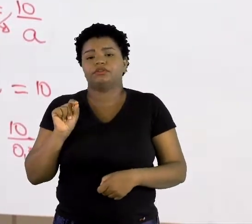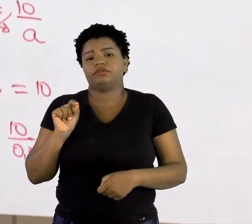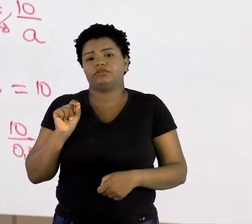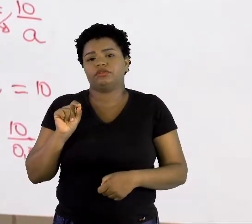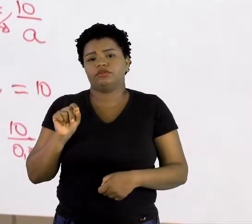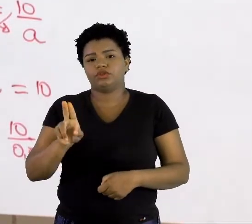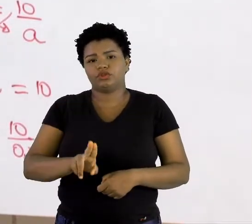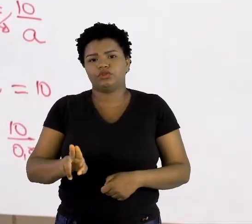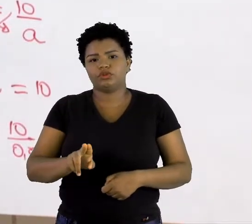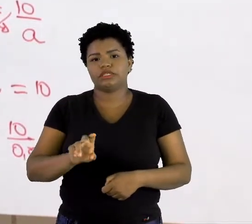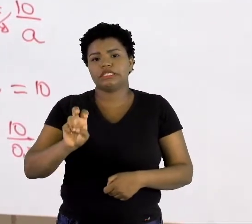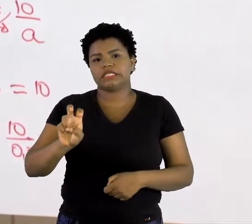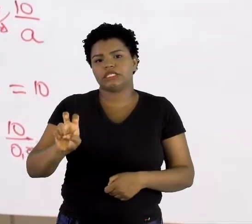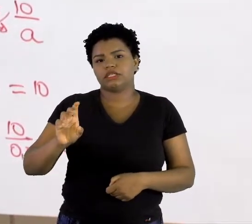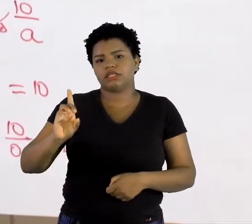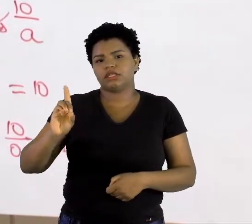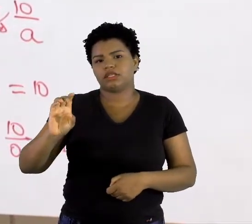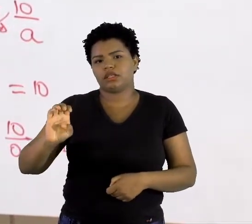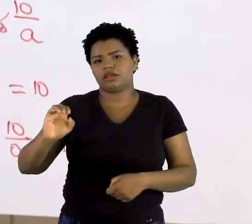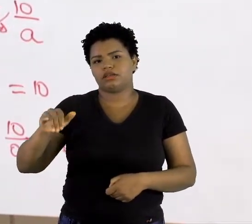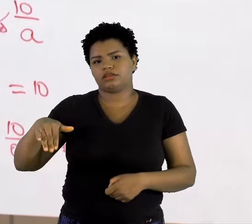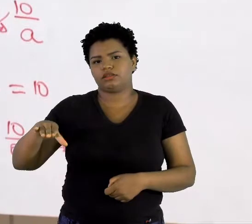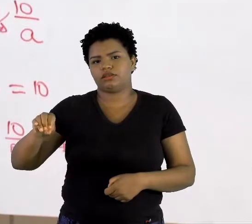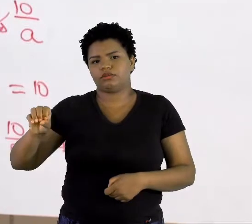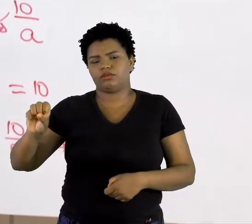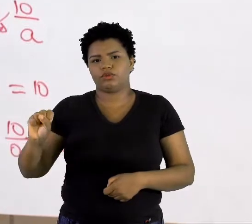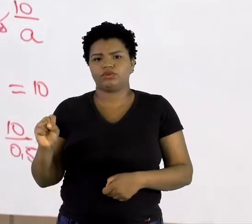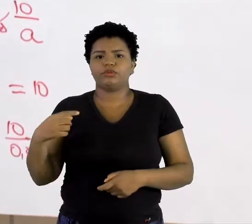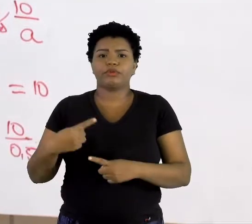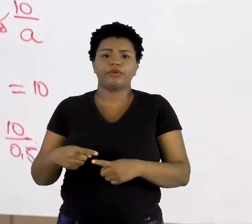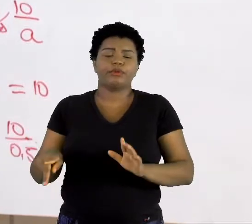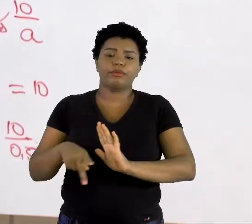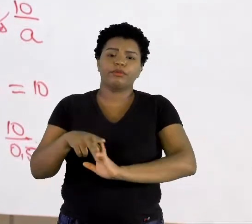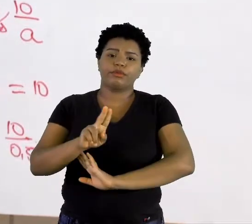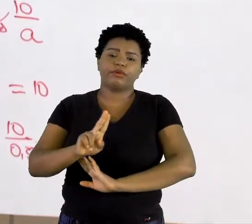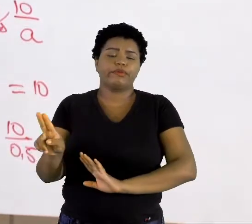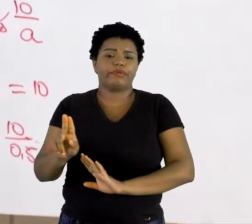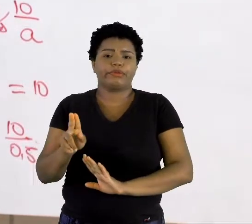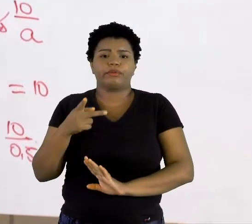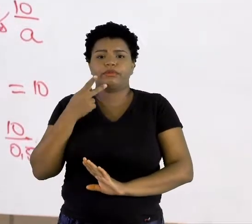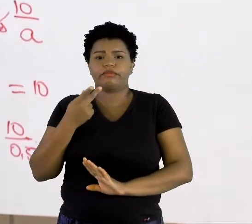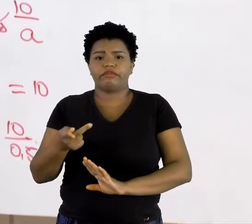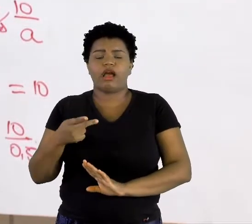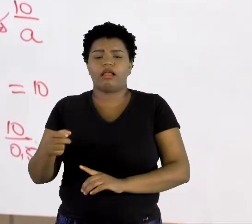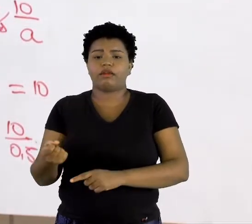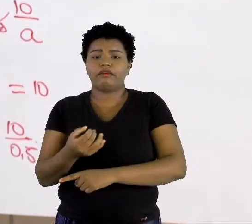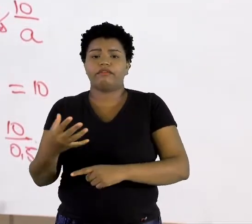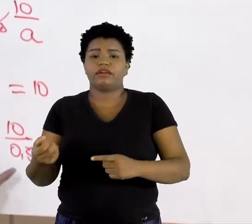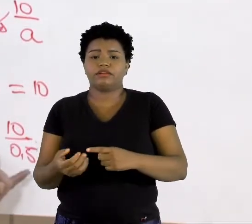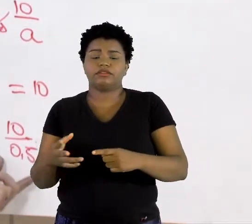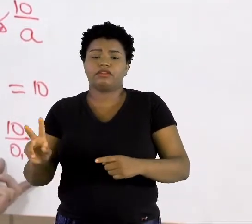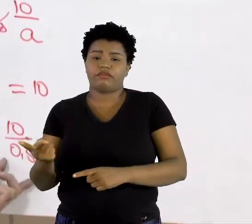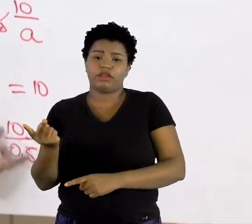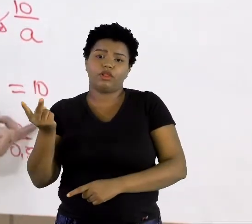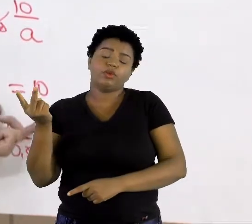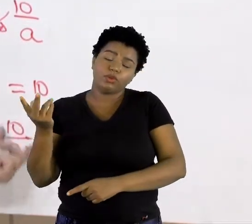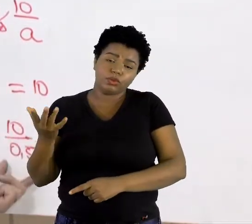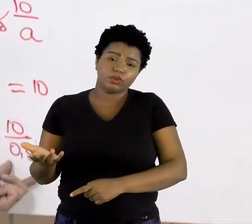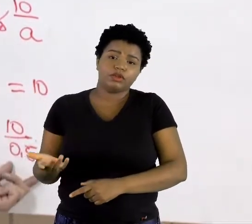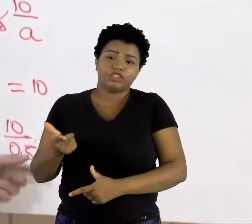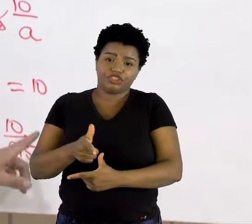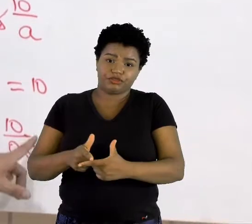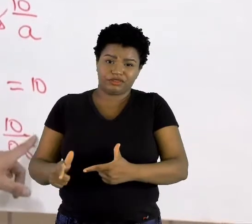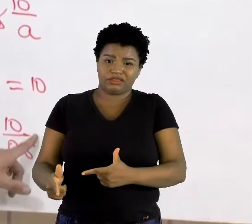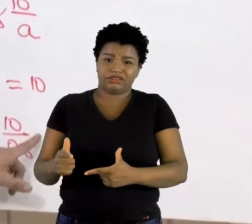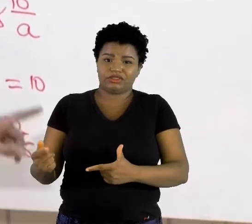5 décimos. Por quê? Porque o próprio nome já diz o quanto essa fração vale. E dividir uma fração